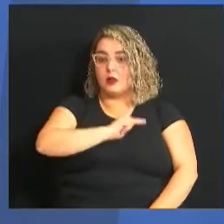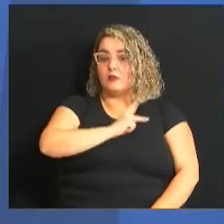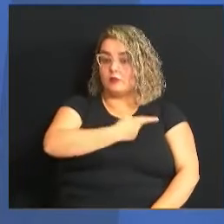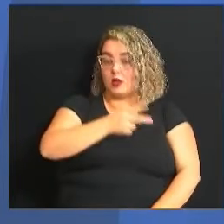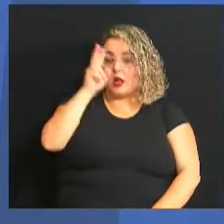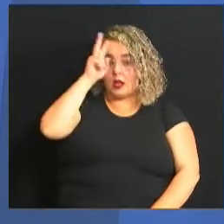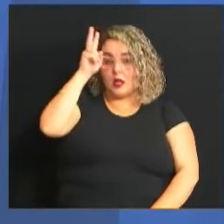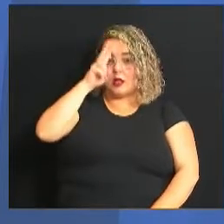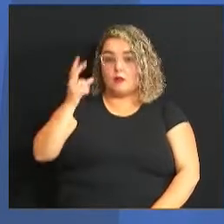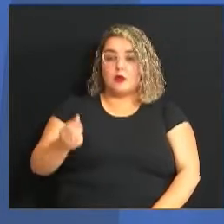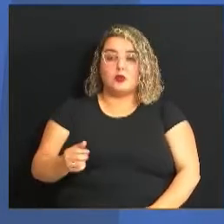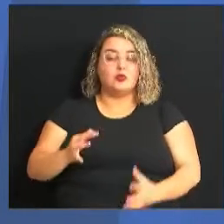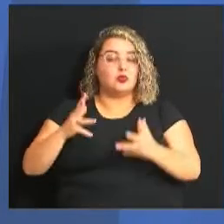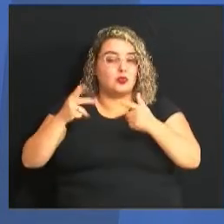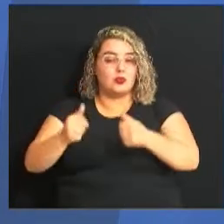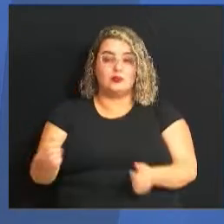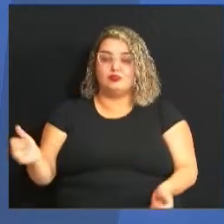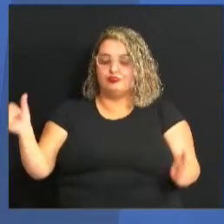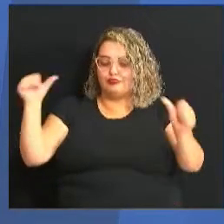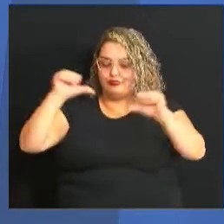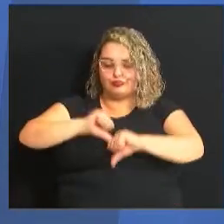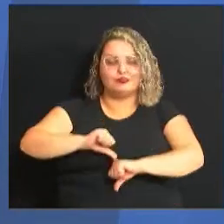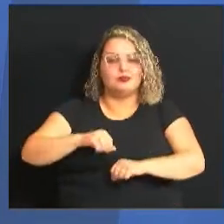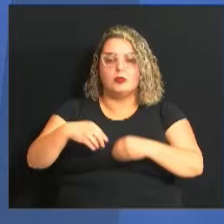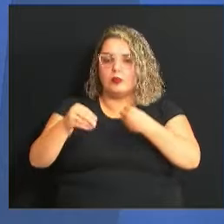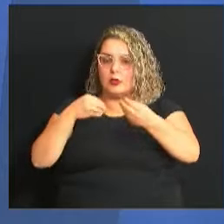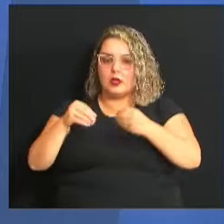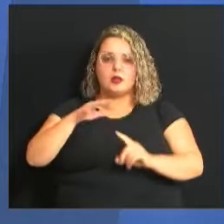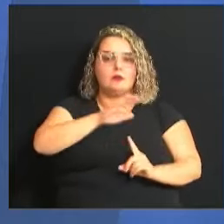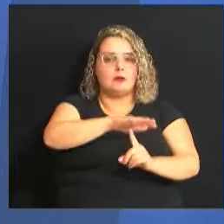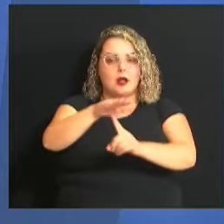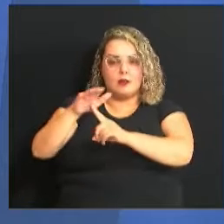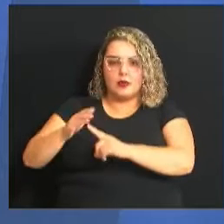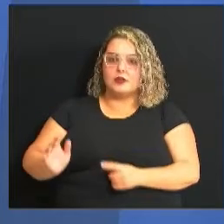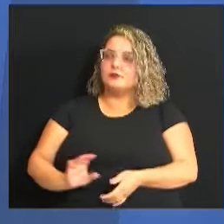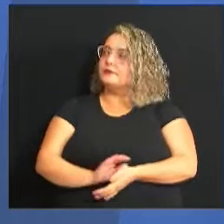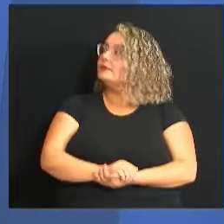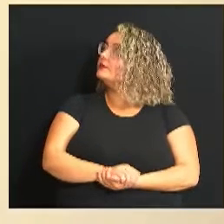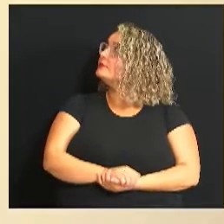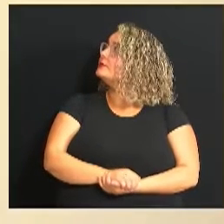os malefícios do plástico para o meio ambiente.